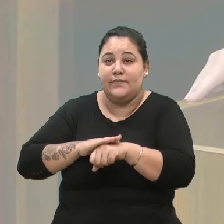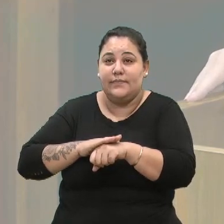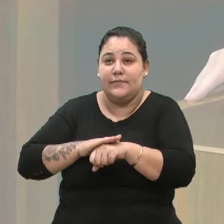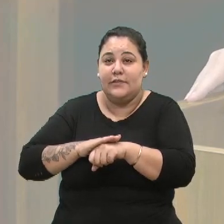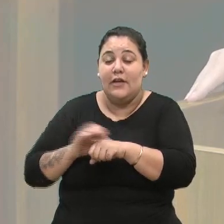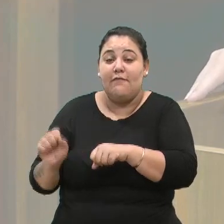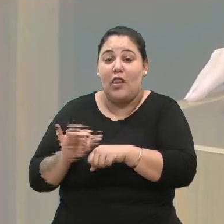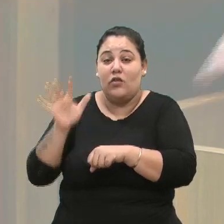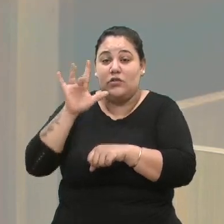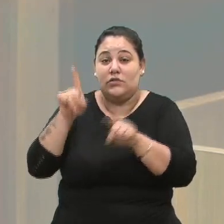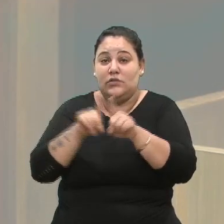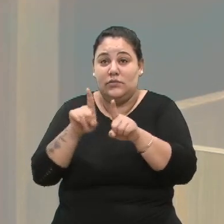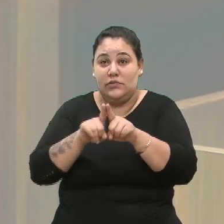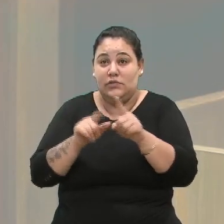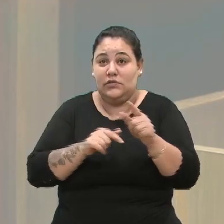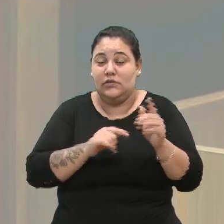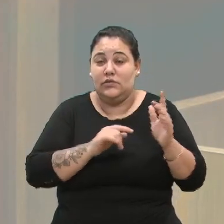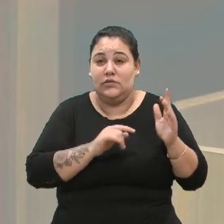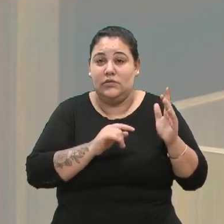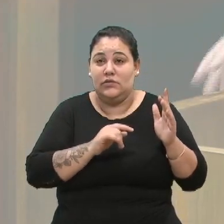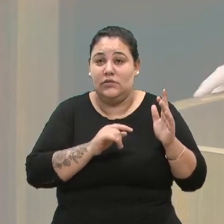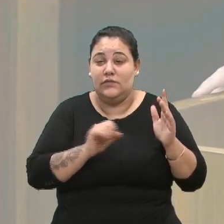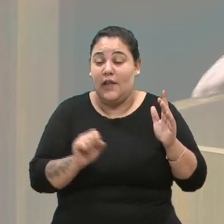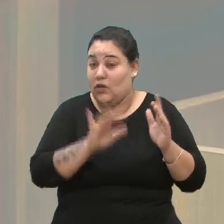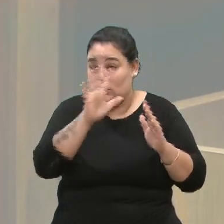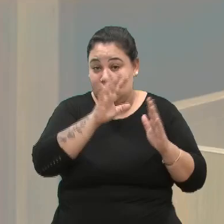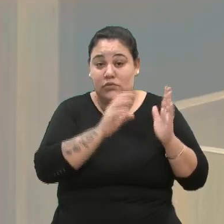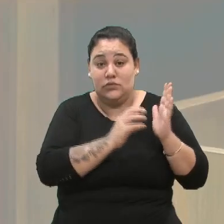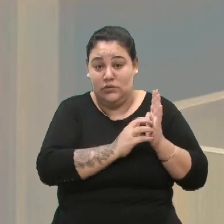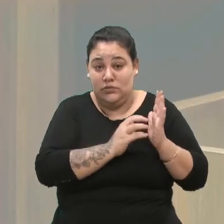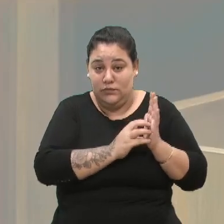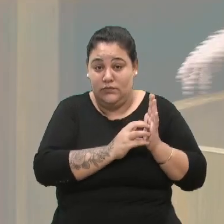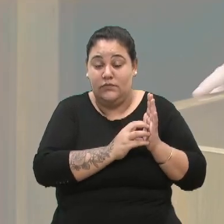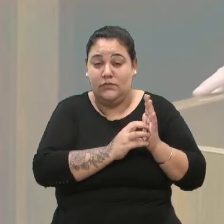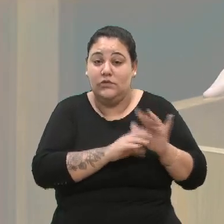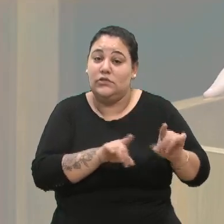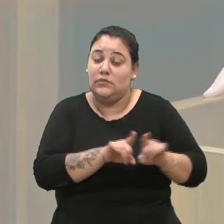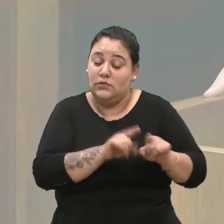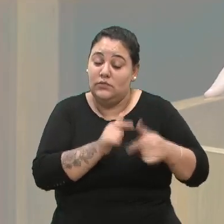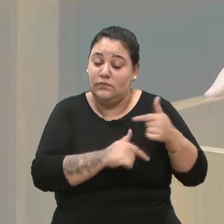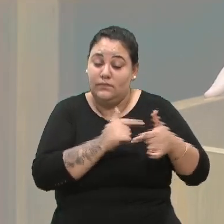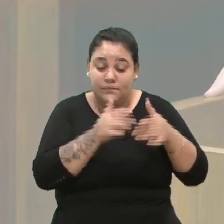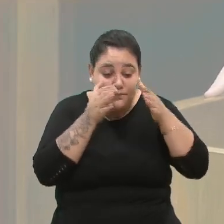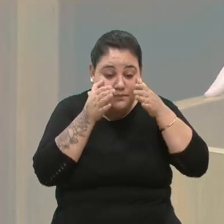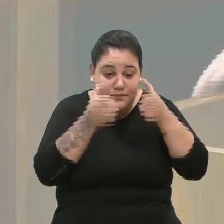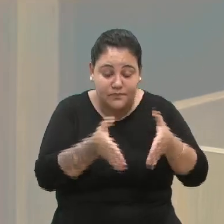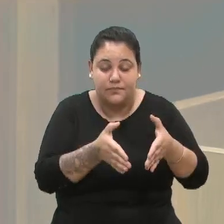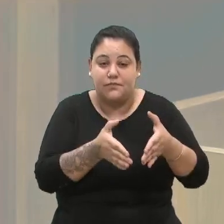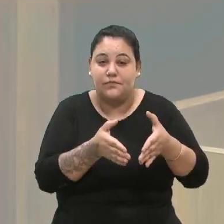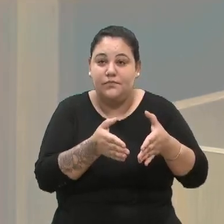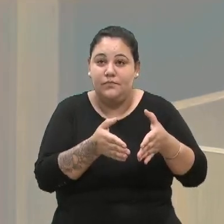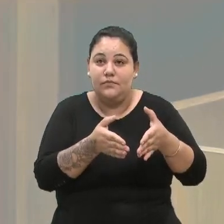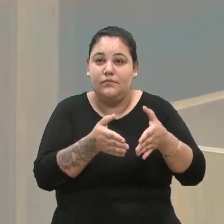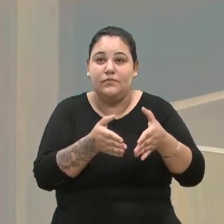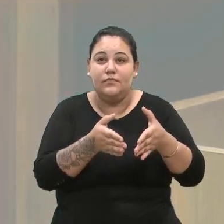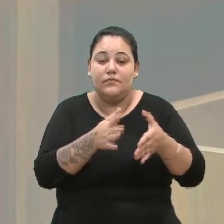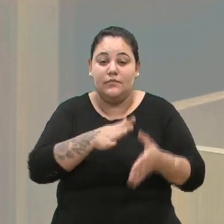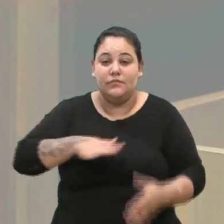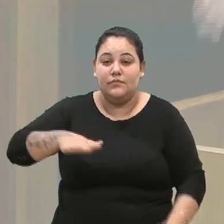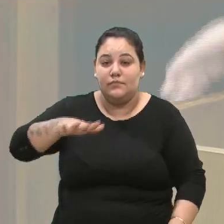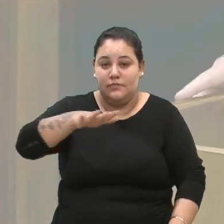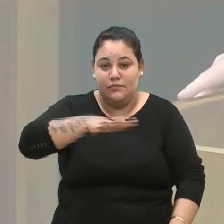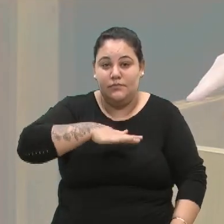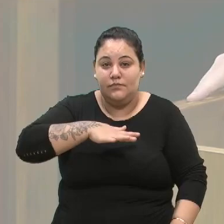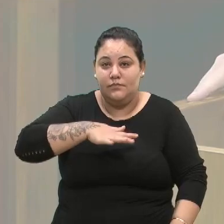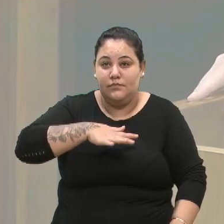enaltecendo a figura do servidor, mas também um trabalho muito focado na sua pasta, né,